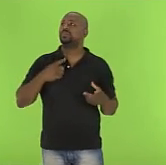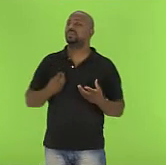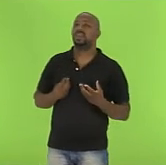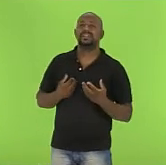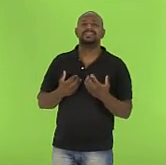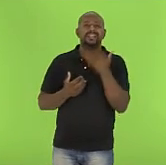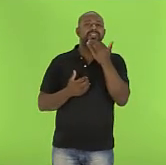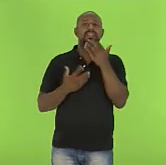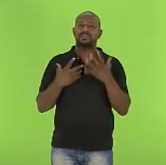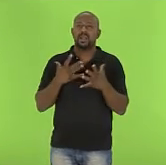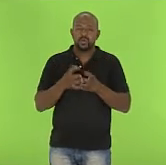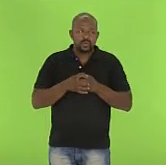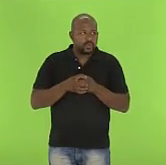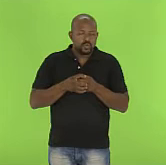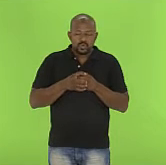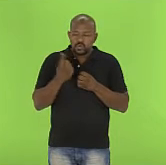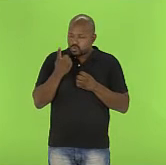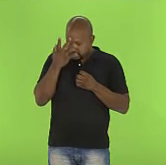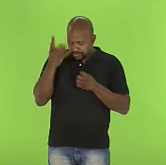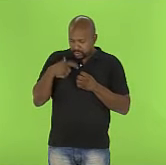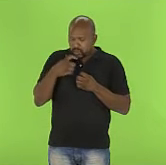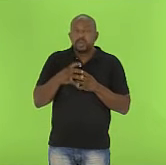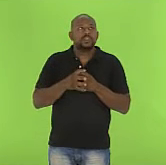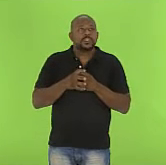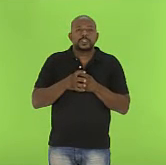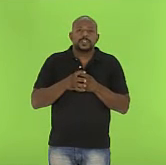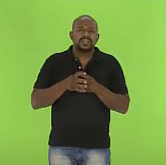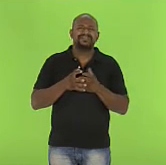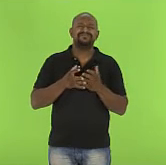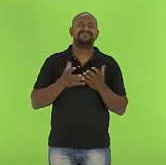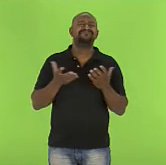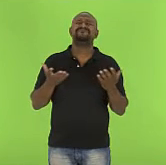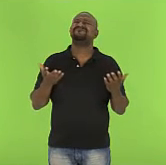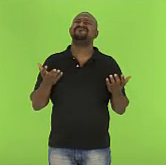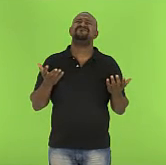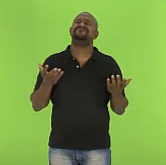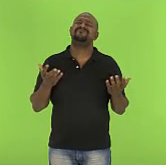mundo. Não adianta ficar parado na mão de uma pessoa só. De que adianta?